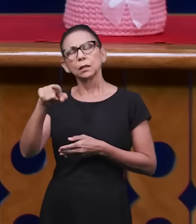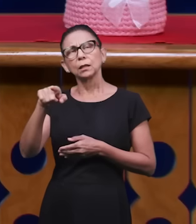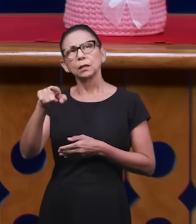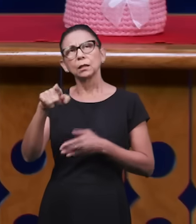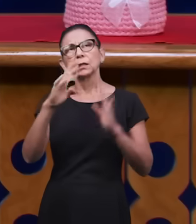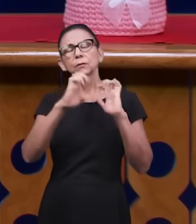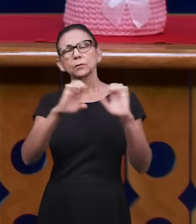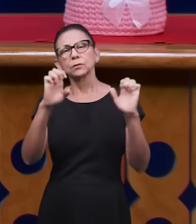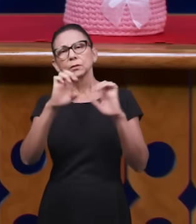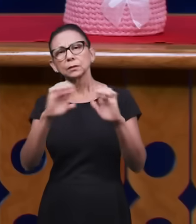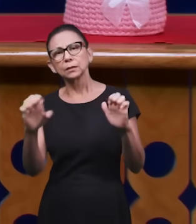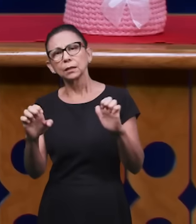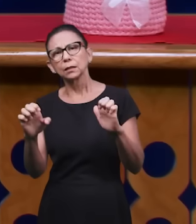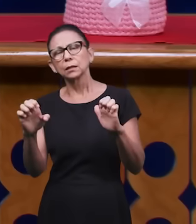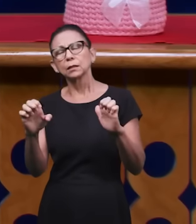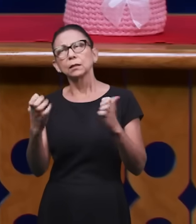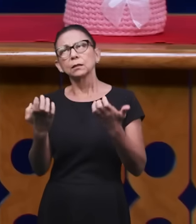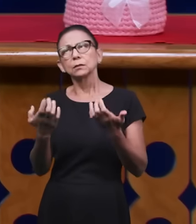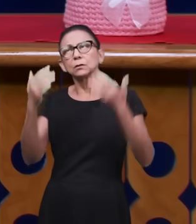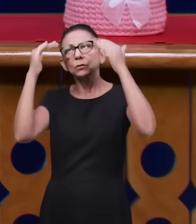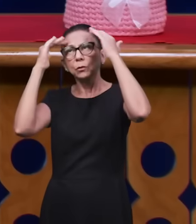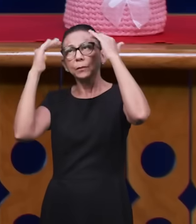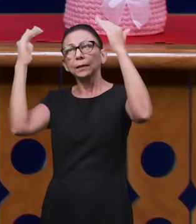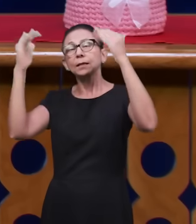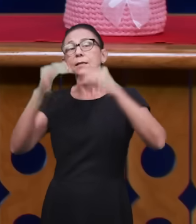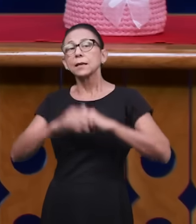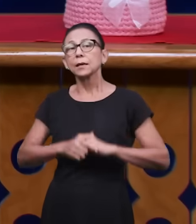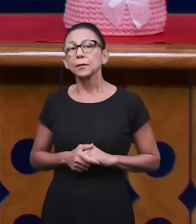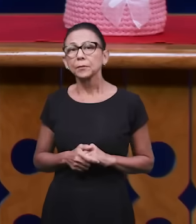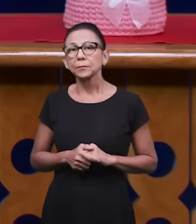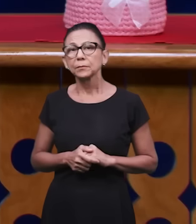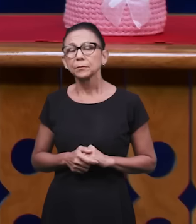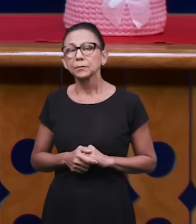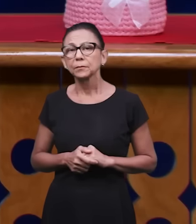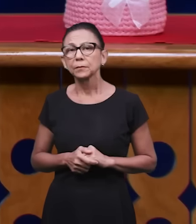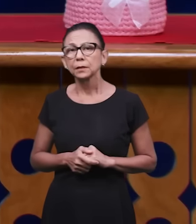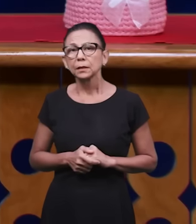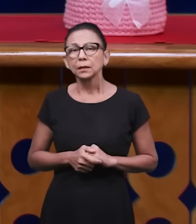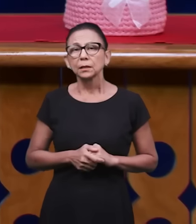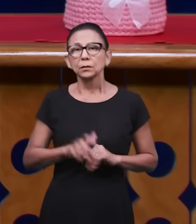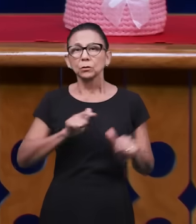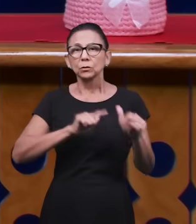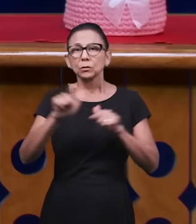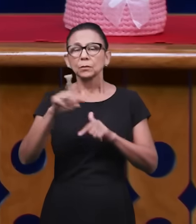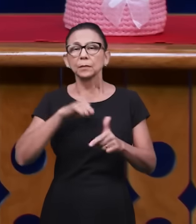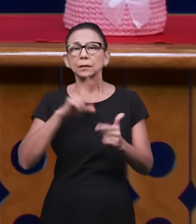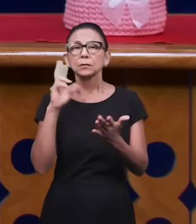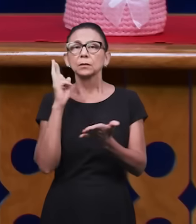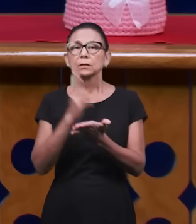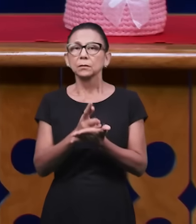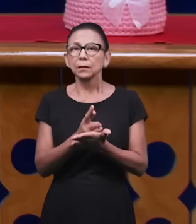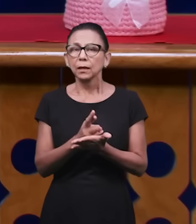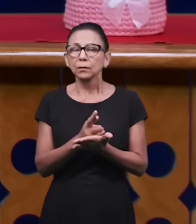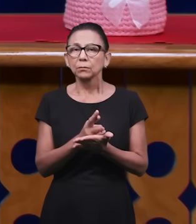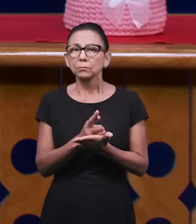pelo Senhor para onde Ele quiser, de dar frutos, fazer o fruto permanecer, todo esse processo